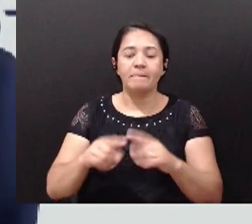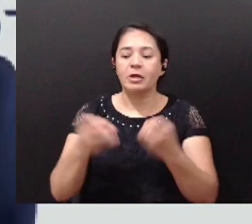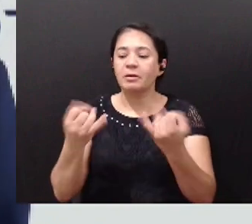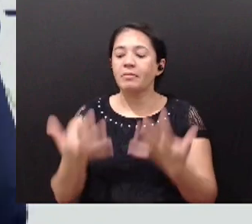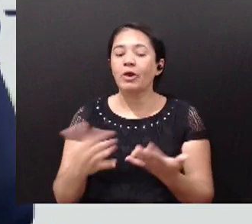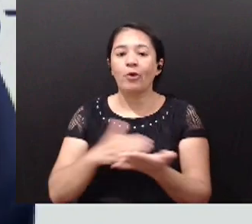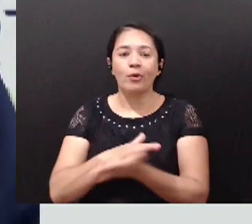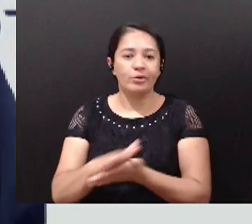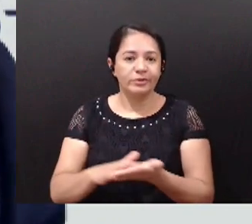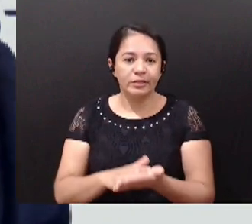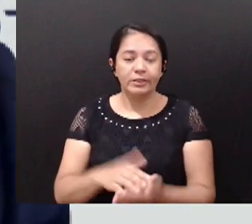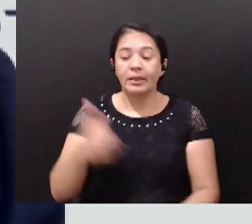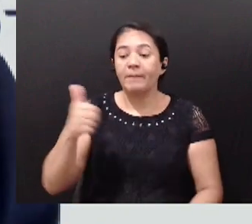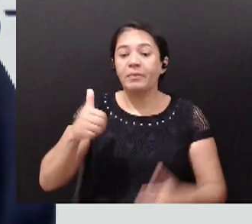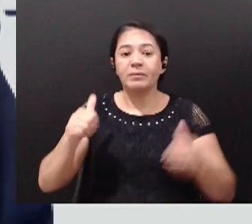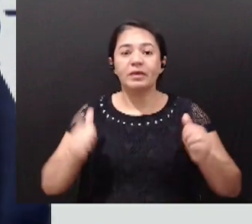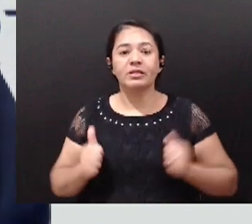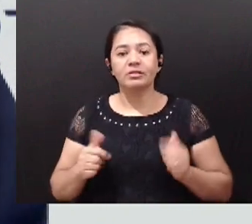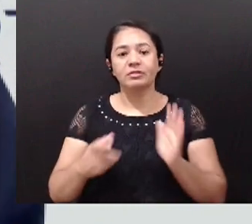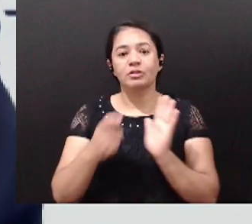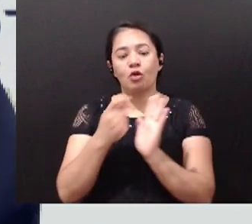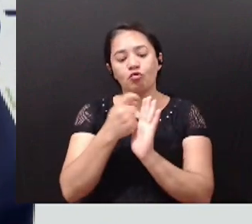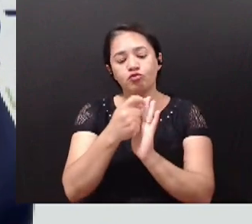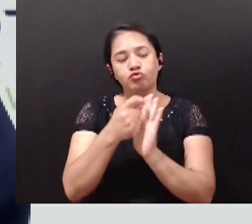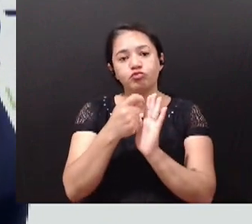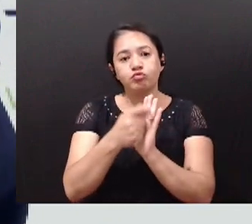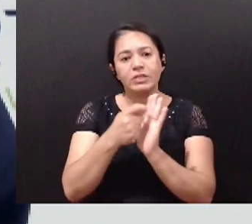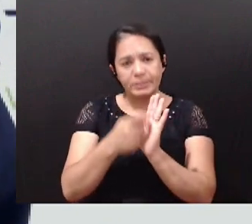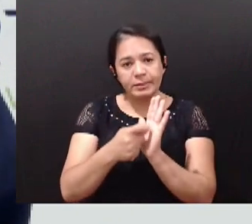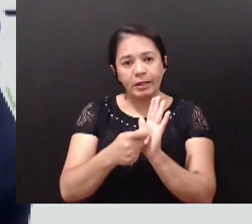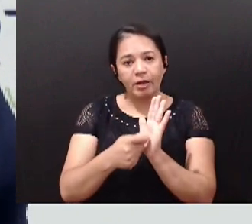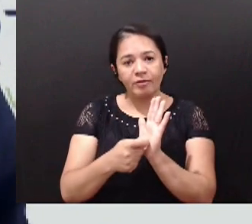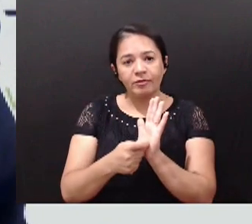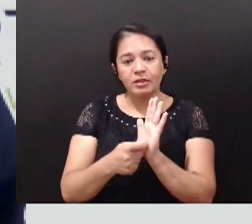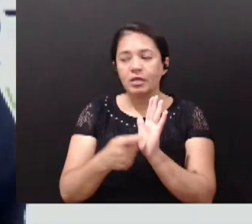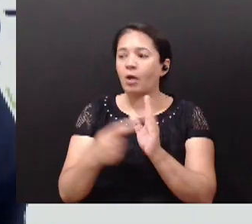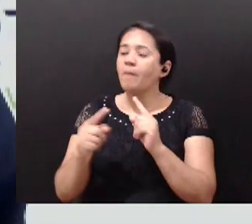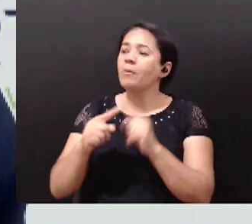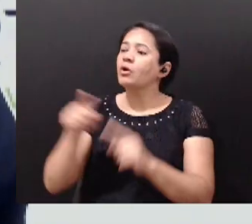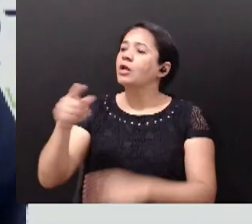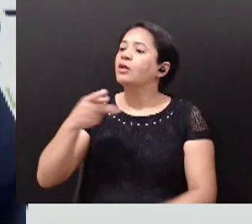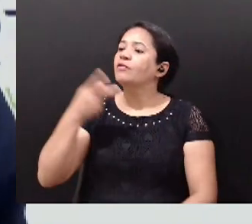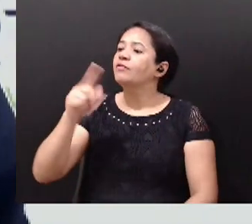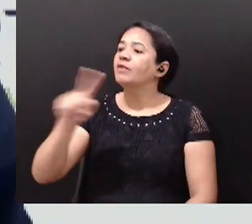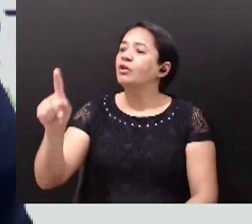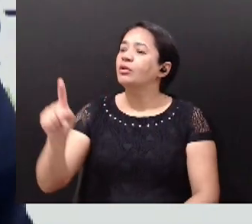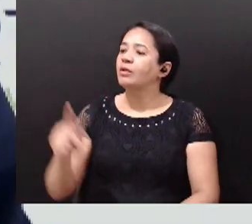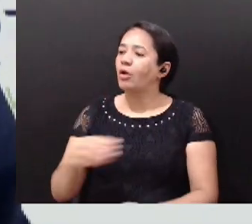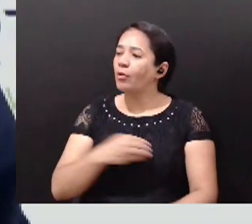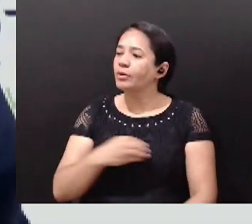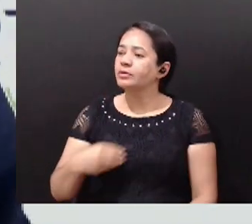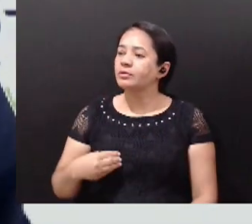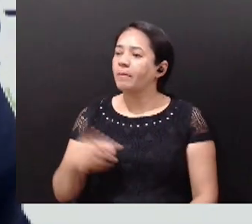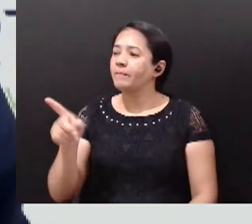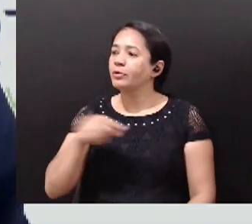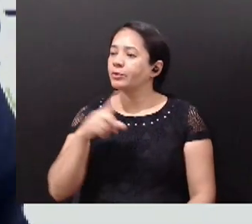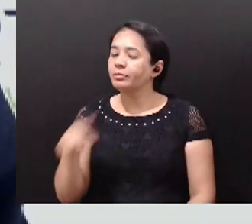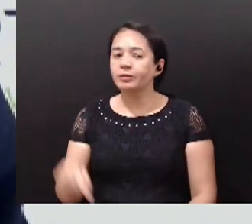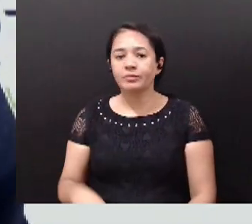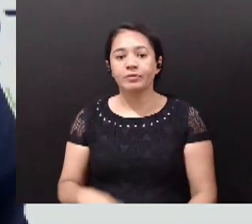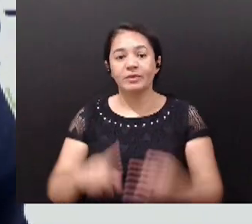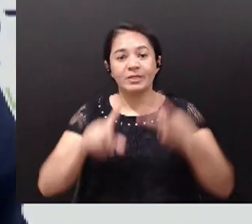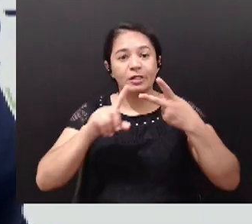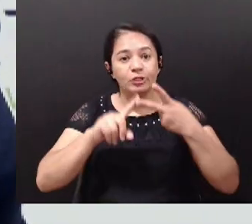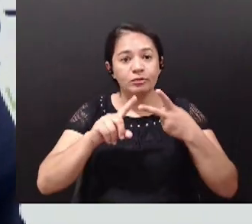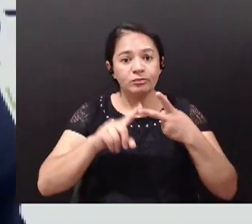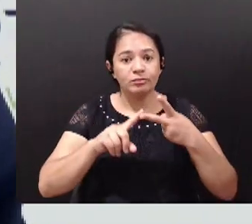é oficiar o plano de saúde para justificar a negativa. Segundo passo, contactar a ouvidoria